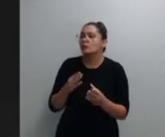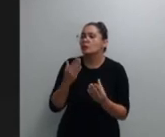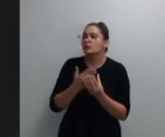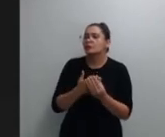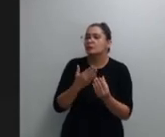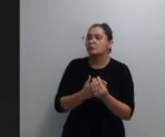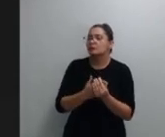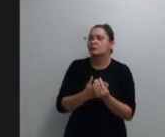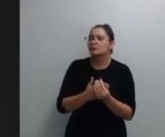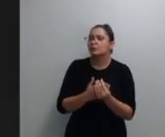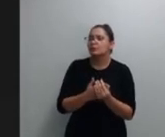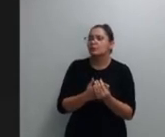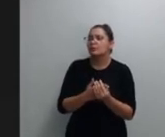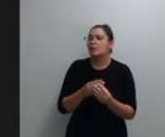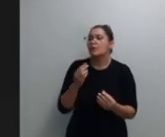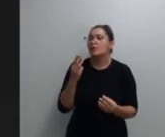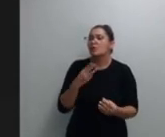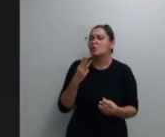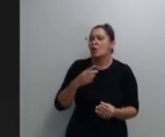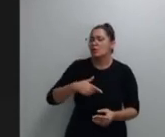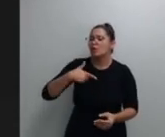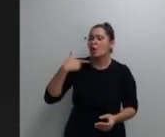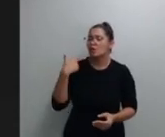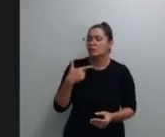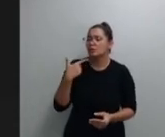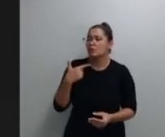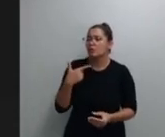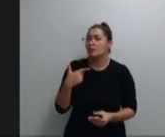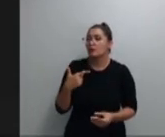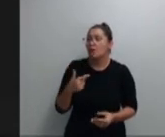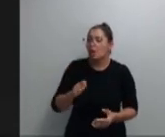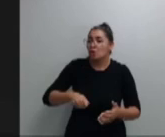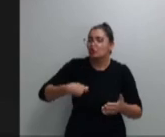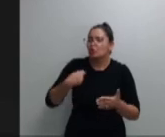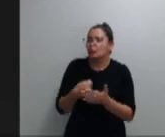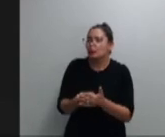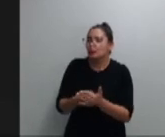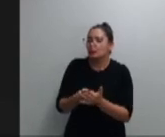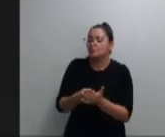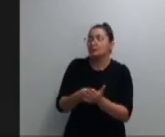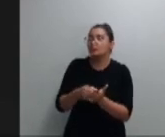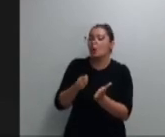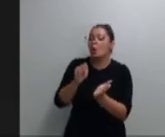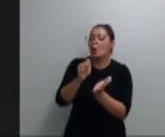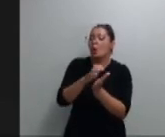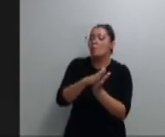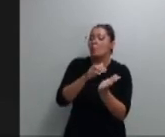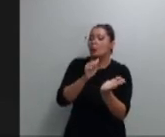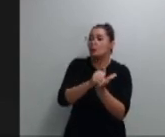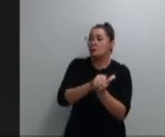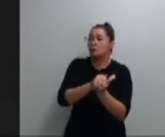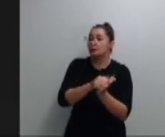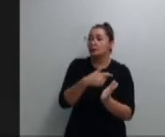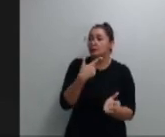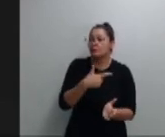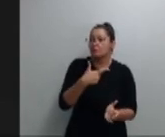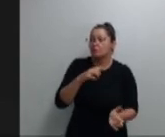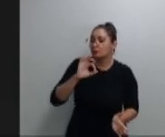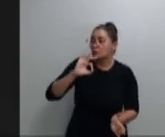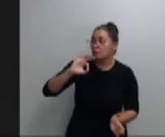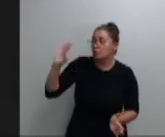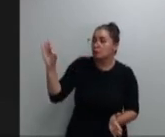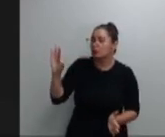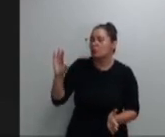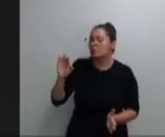terceiros e aí já nos segundos embargos a gente aplicou a multa de 2% a multa de 5% pode parecer alta